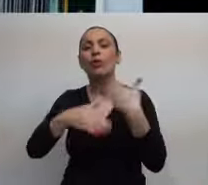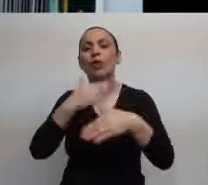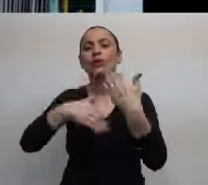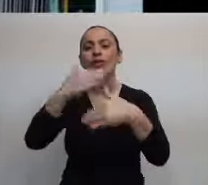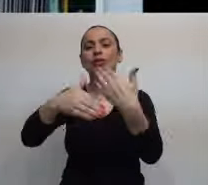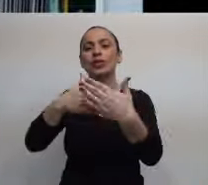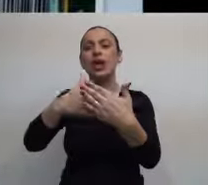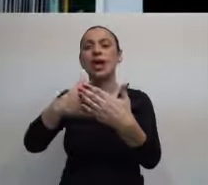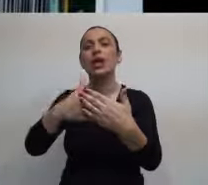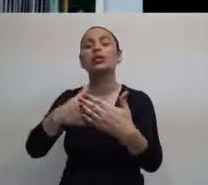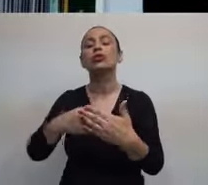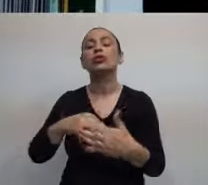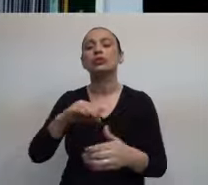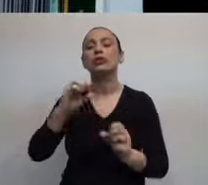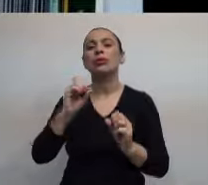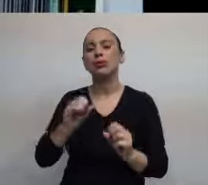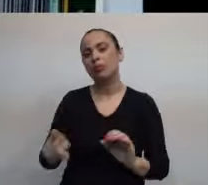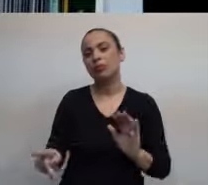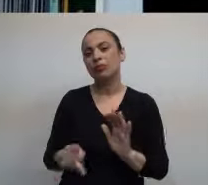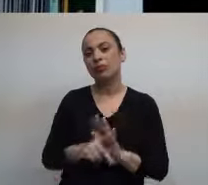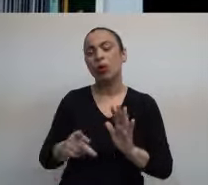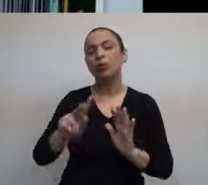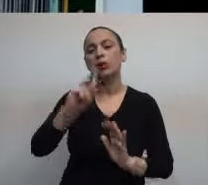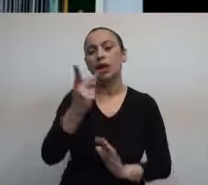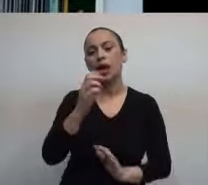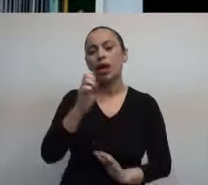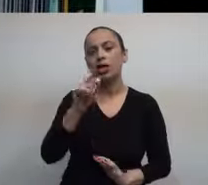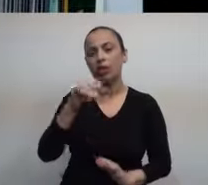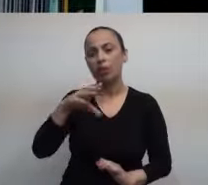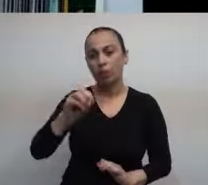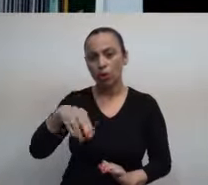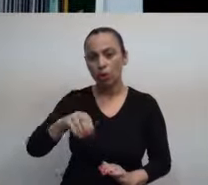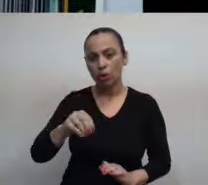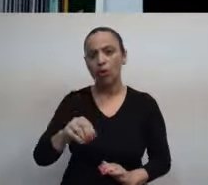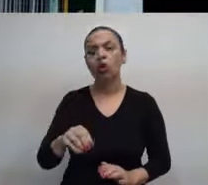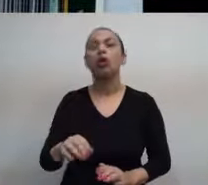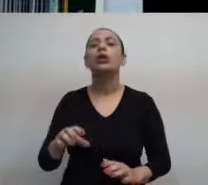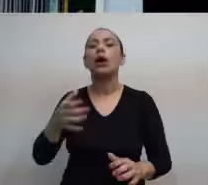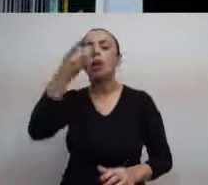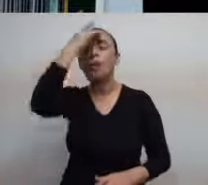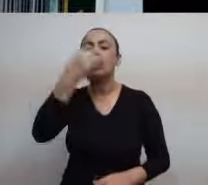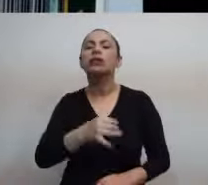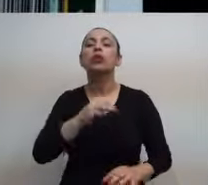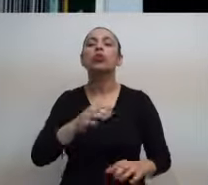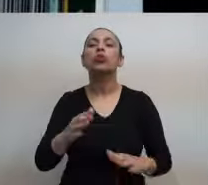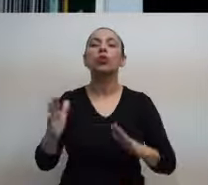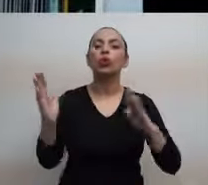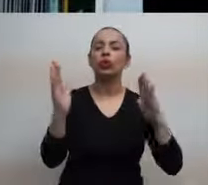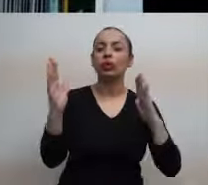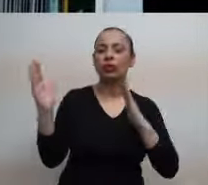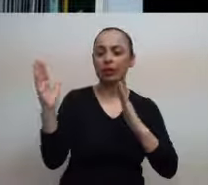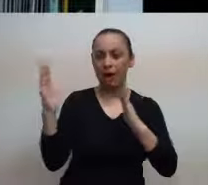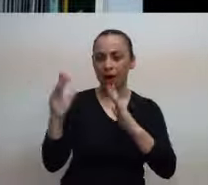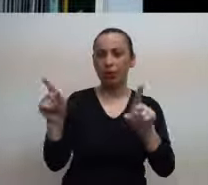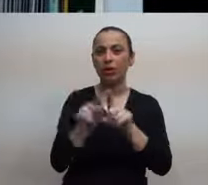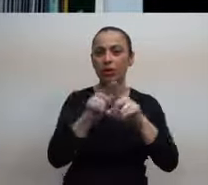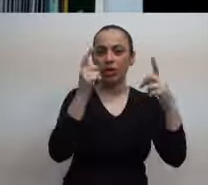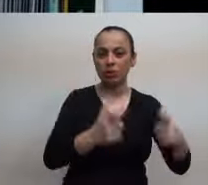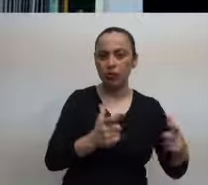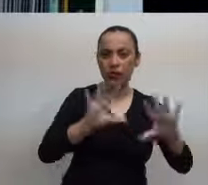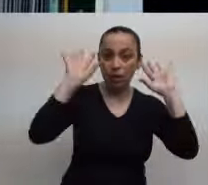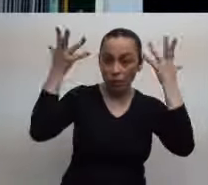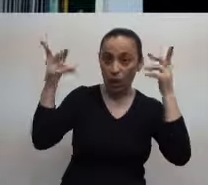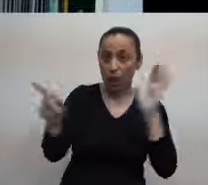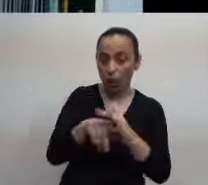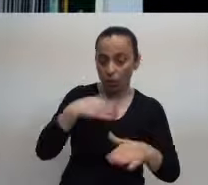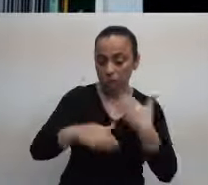dos processos hegemônicos no quadro da compreensão do tempo e do espaço, determinado